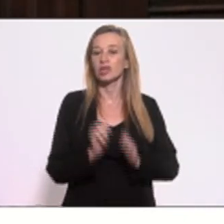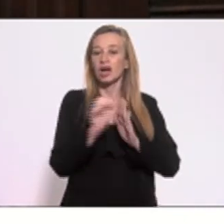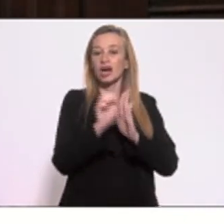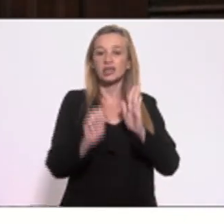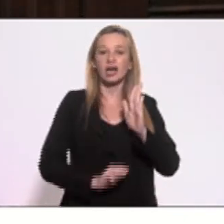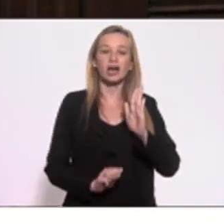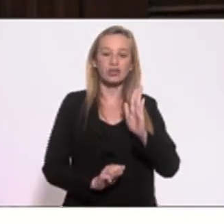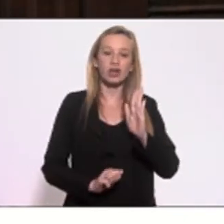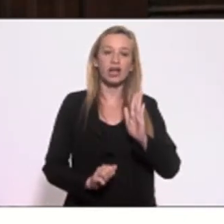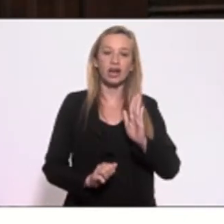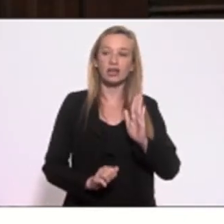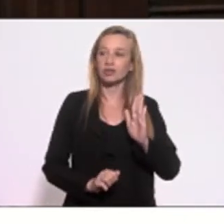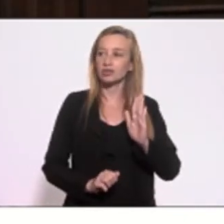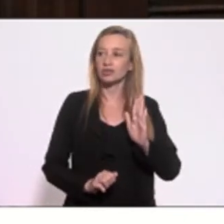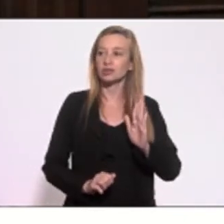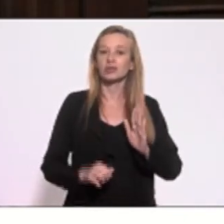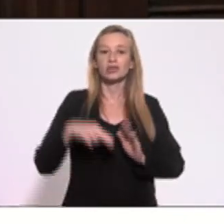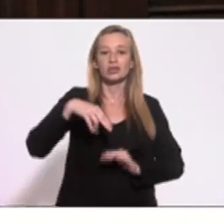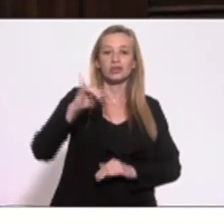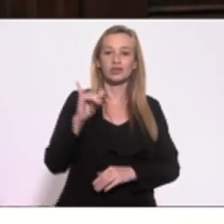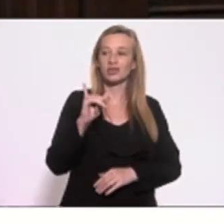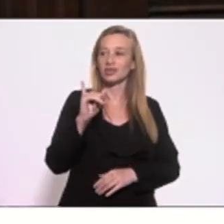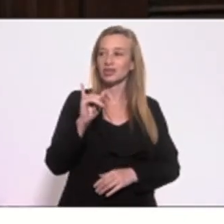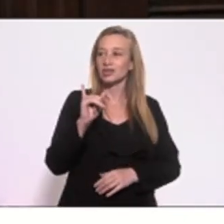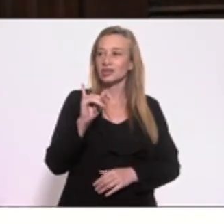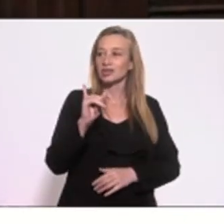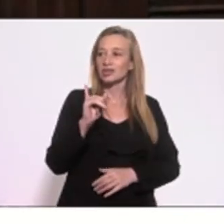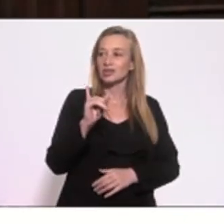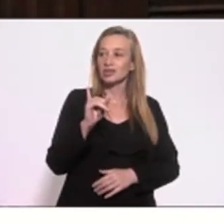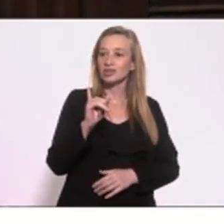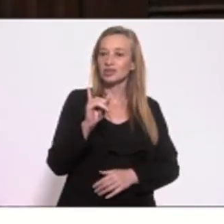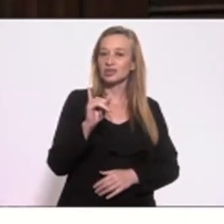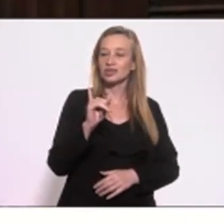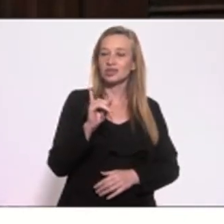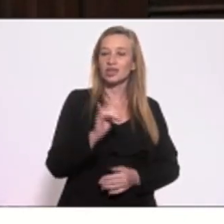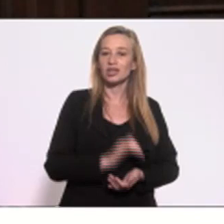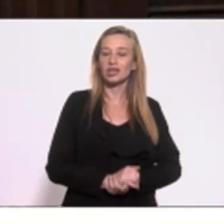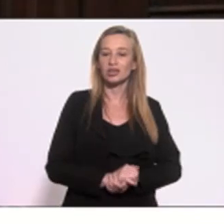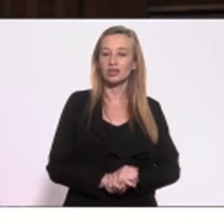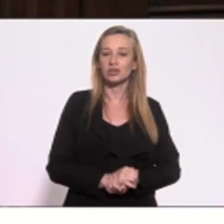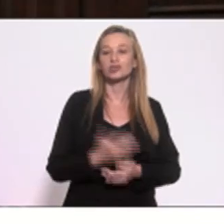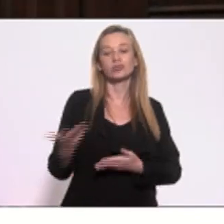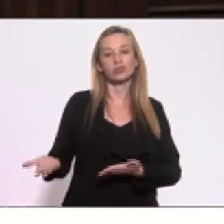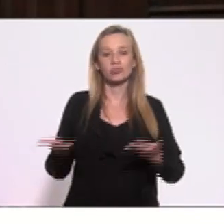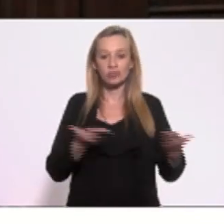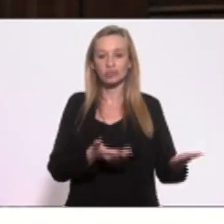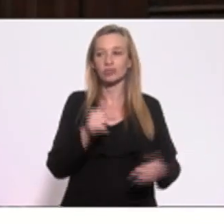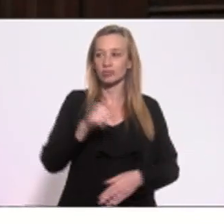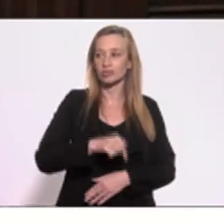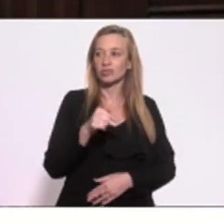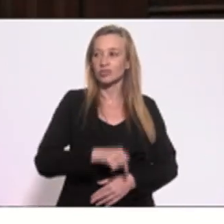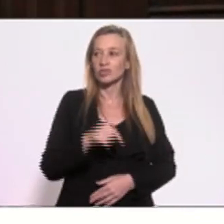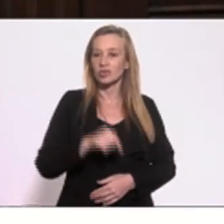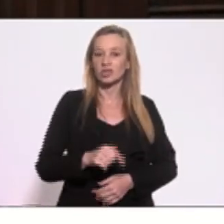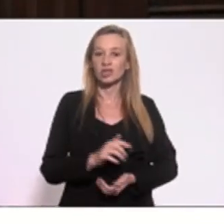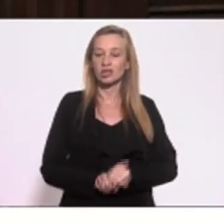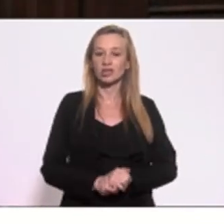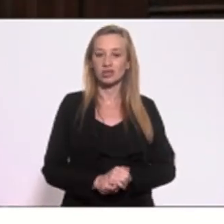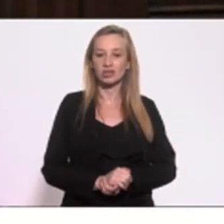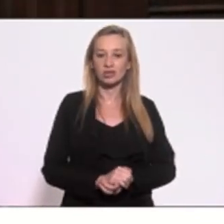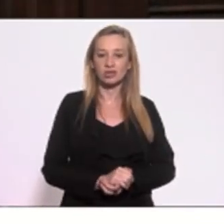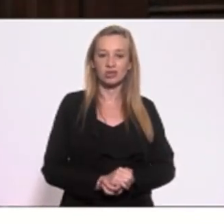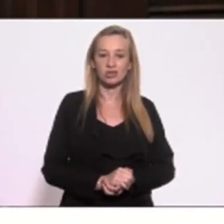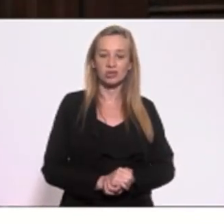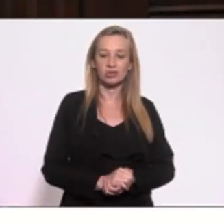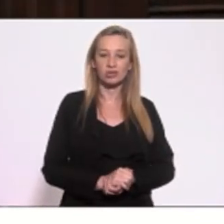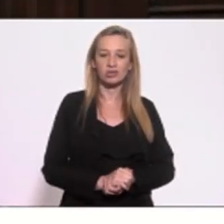de candomblé em Nova Iguaçu, e que eu já deixo aqui o convite. Afinal de contas, senhor presidente,